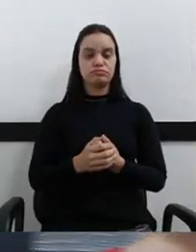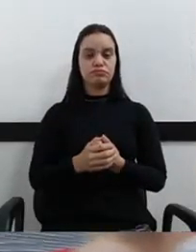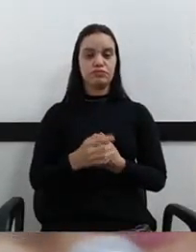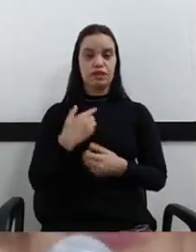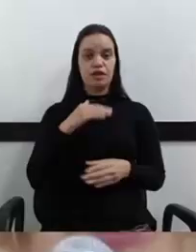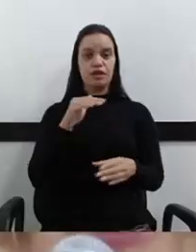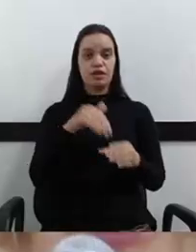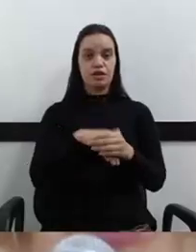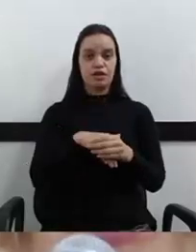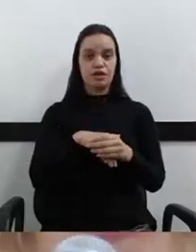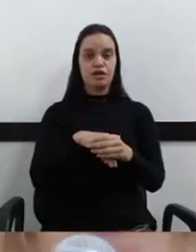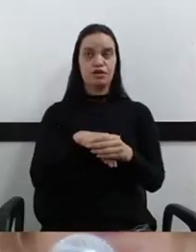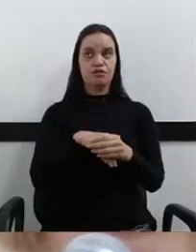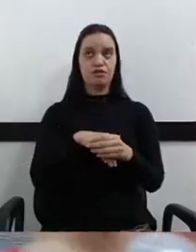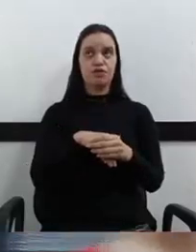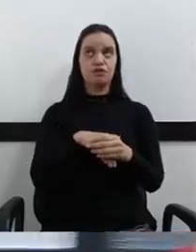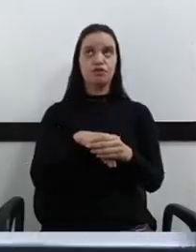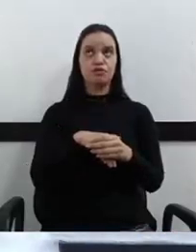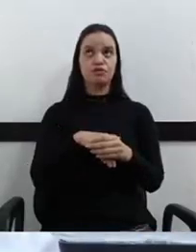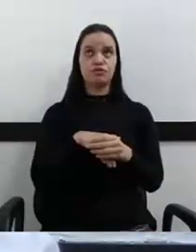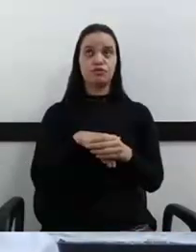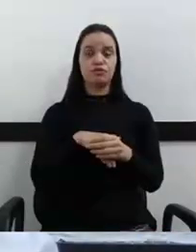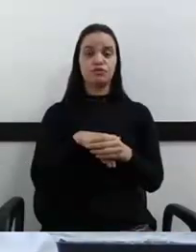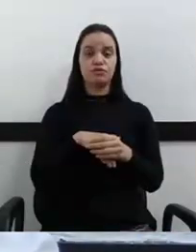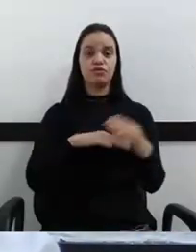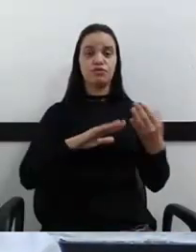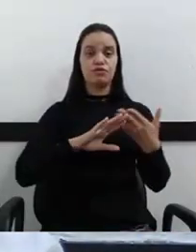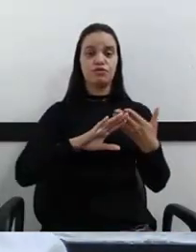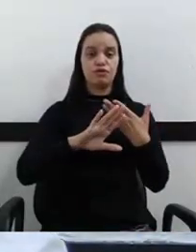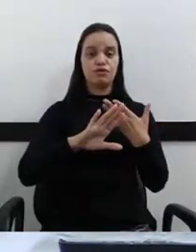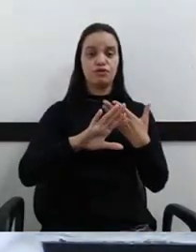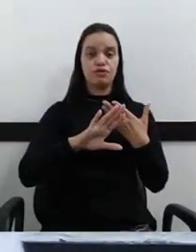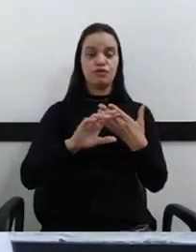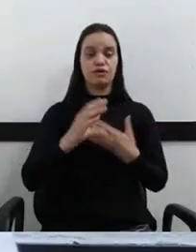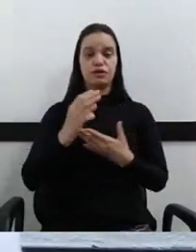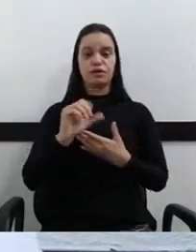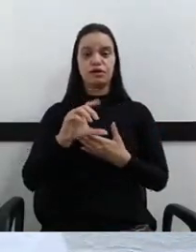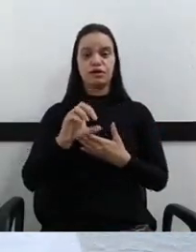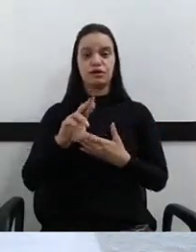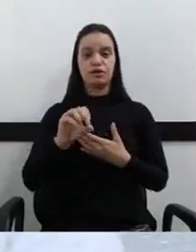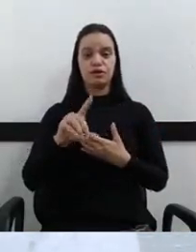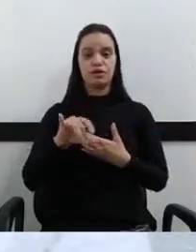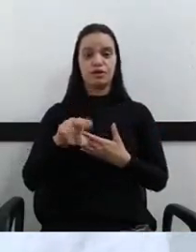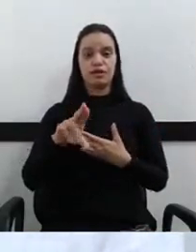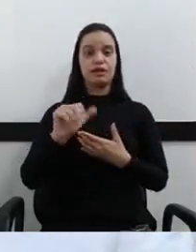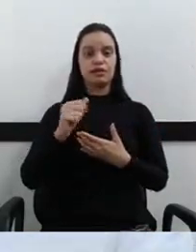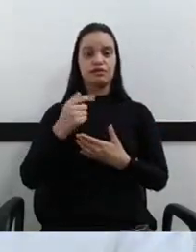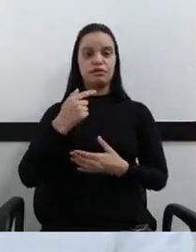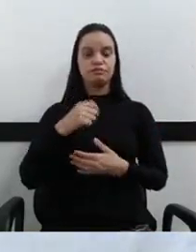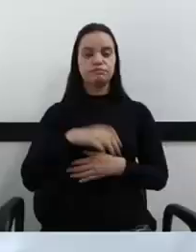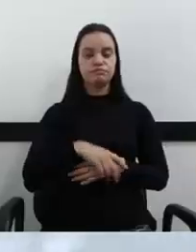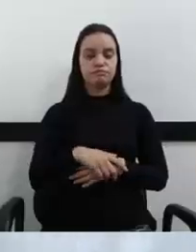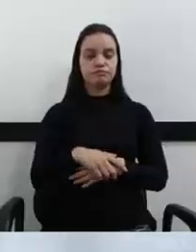Eu voto com o proponente, Excelência. Conselheira Carolina Rangel Nogueira, como vota?